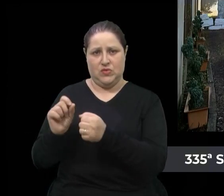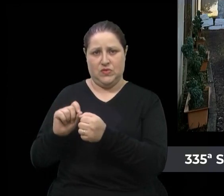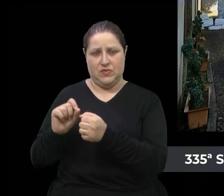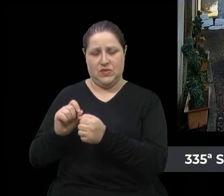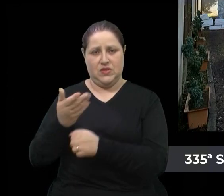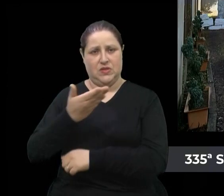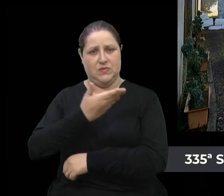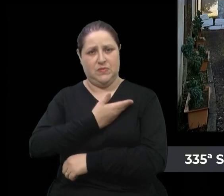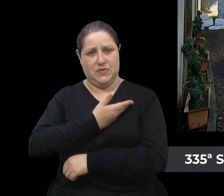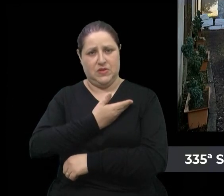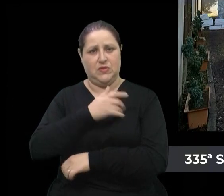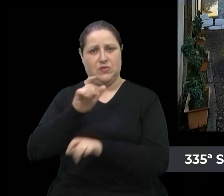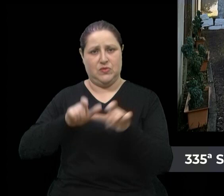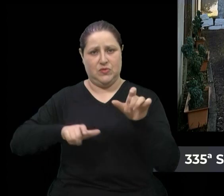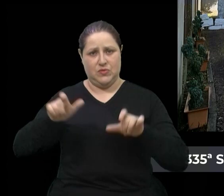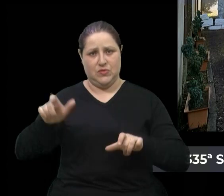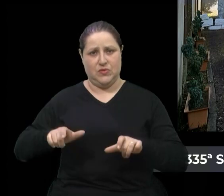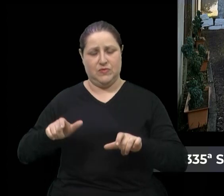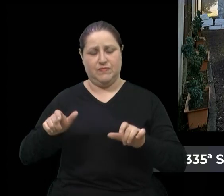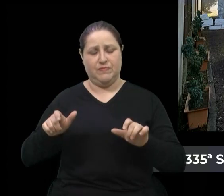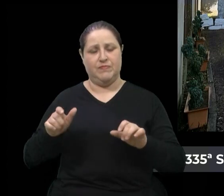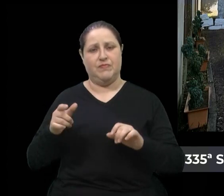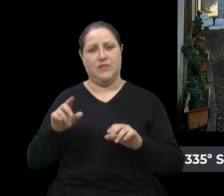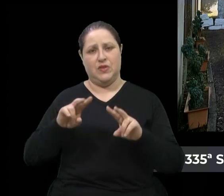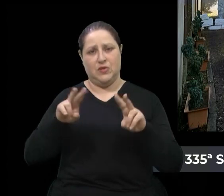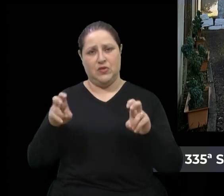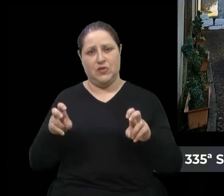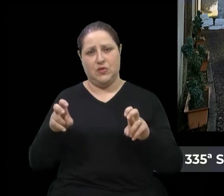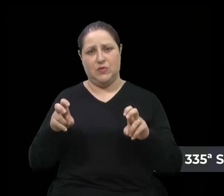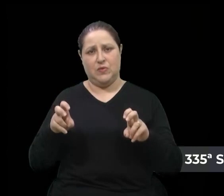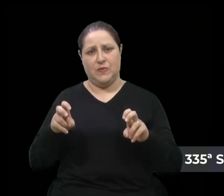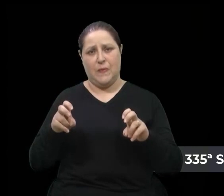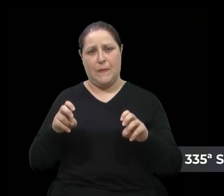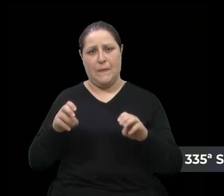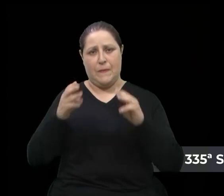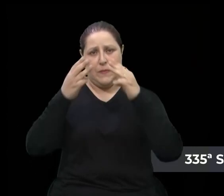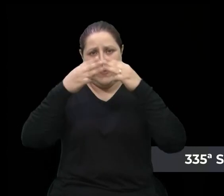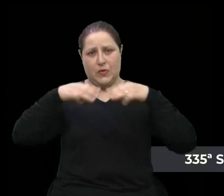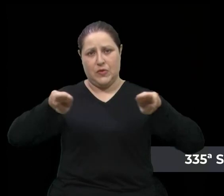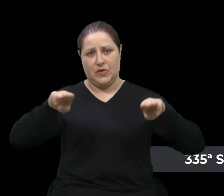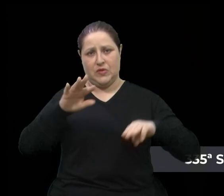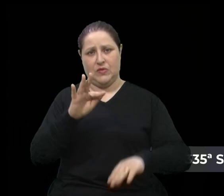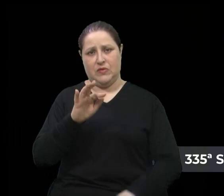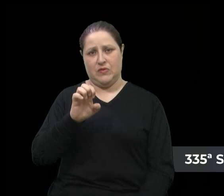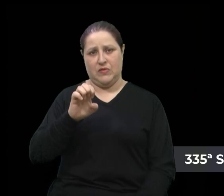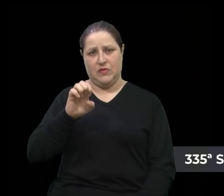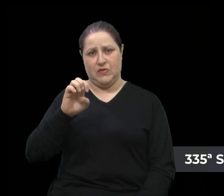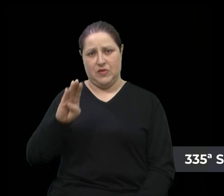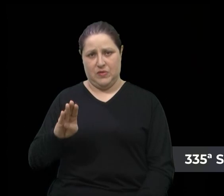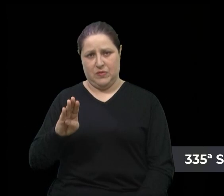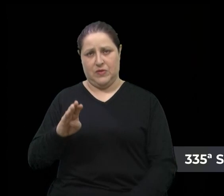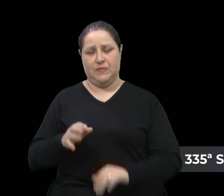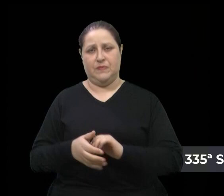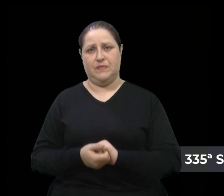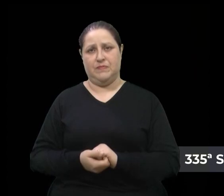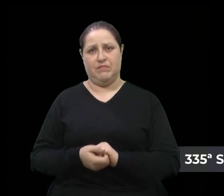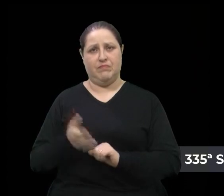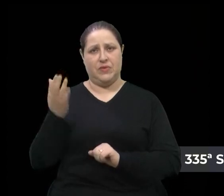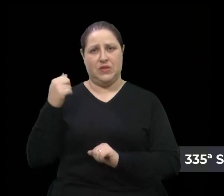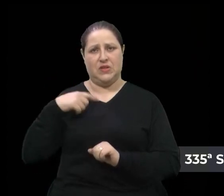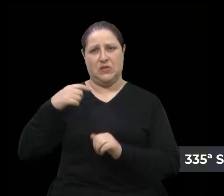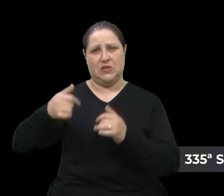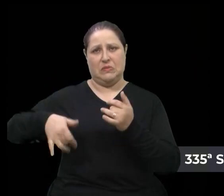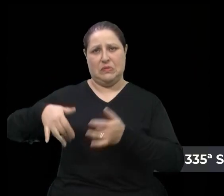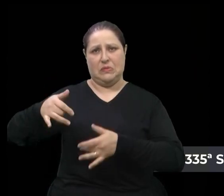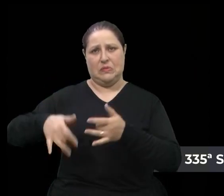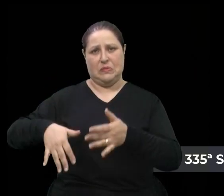amigos, em prol do Museu da FEB, né, o Museu da Força Expedicionária Brasileira. O museu estava assim, estava abandonado a parte de trás do